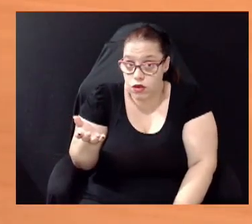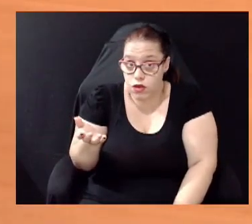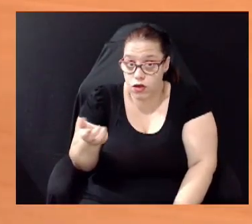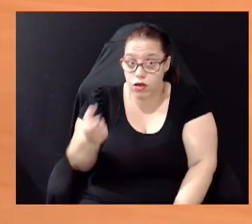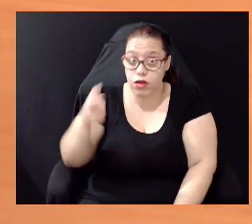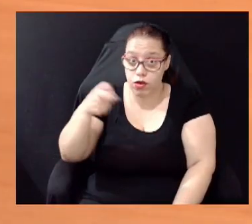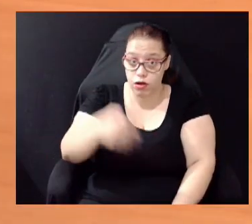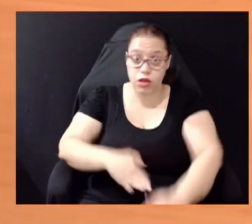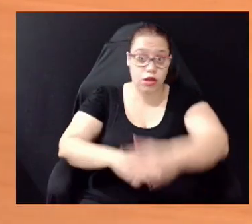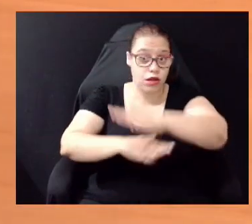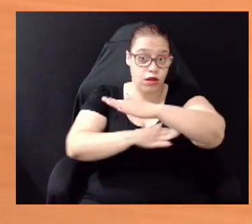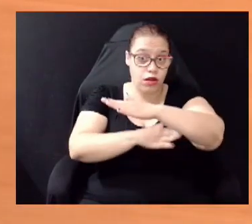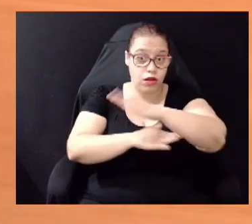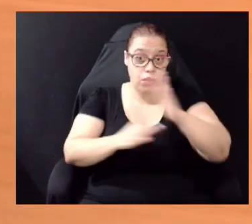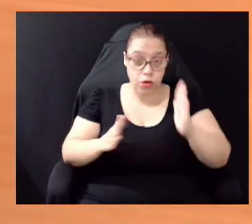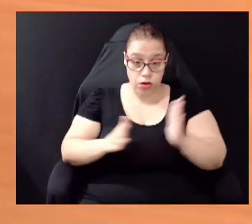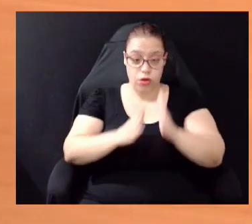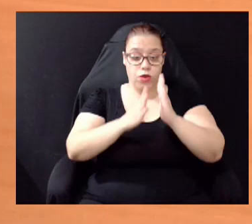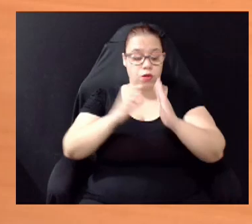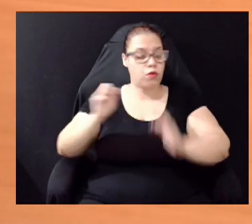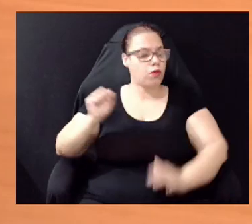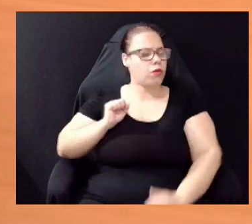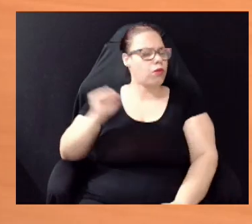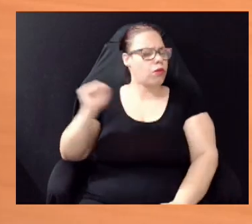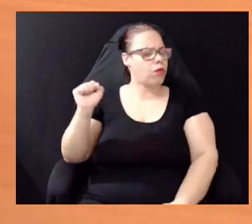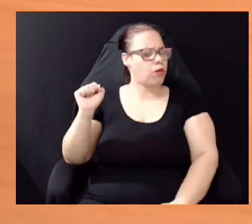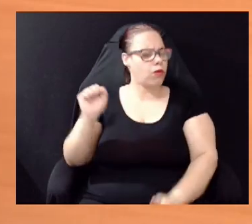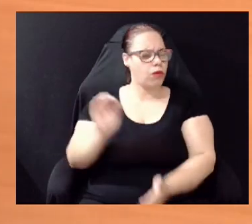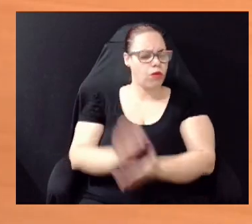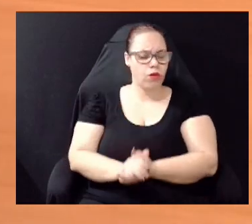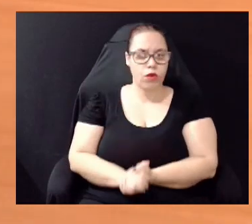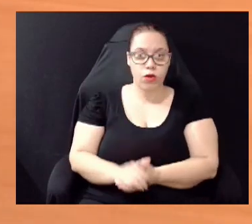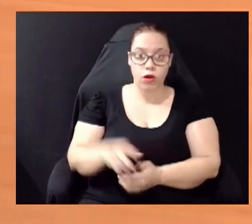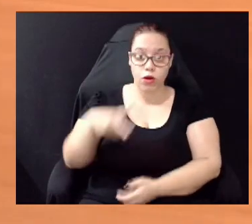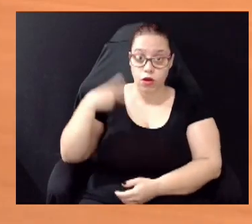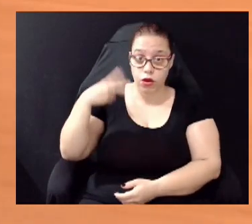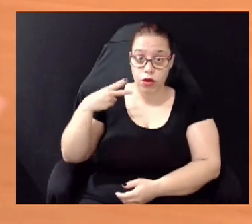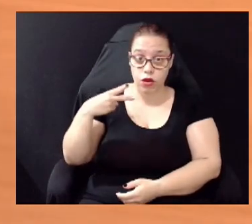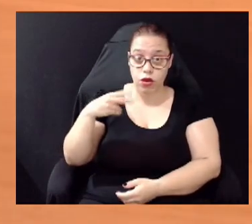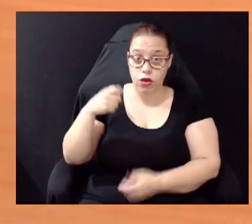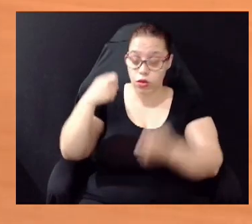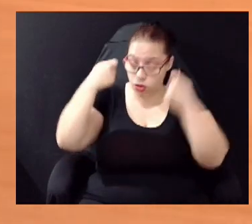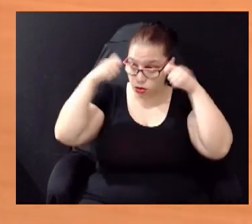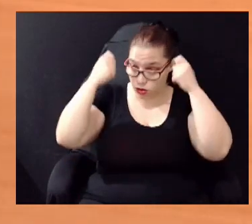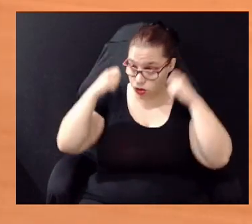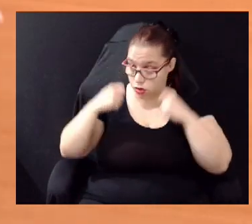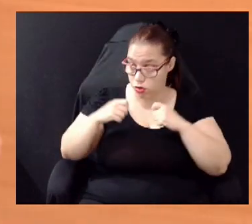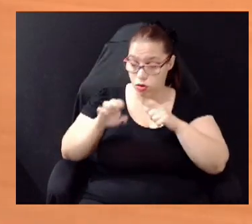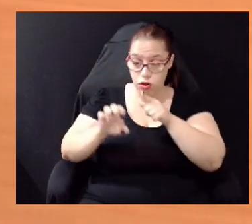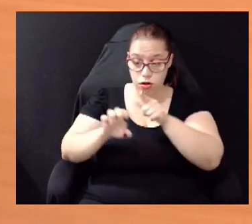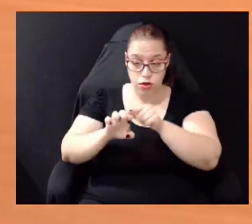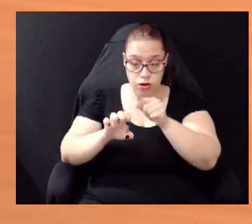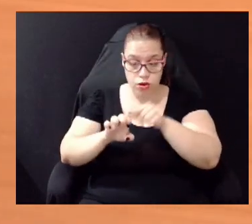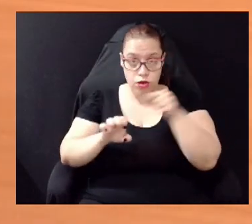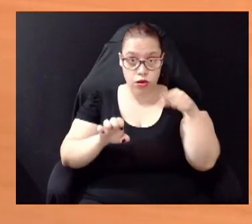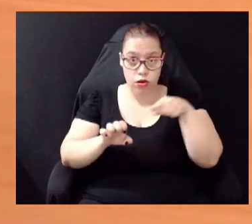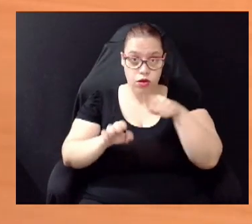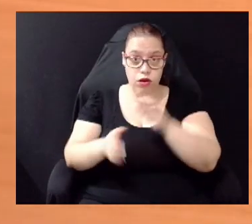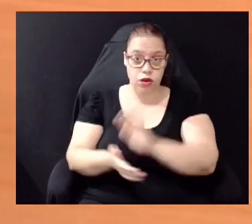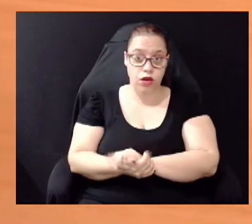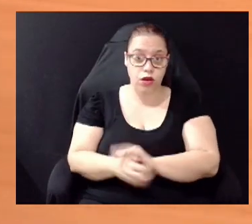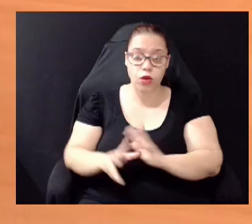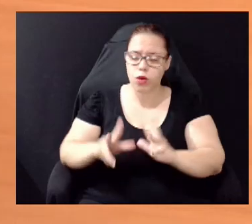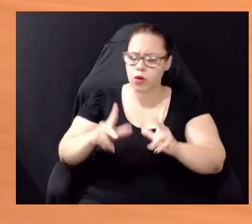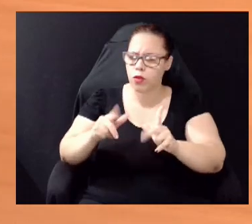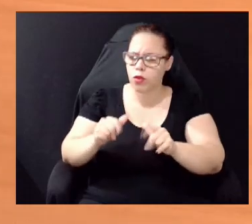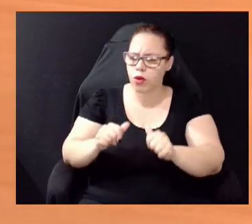aqui enfrentando os poderosos, fui candidata a vereadora, hoje eu tenho um salão de beleza, hoje eu sou empresária, hoje pode ter travesti em todos os lugares, mulheres em